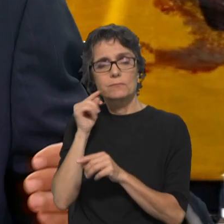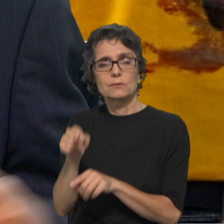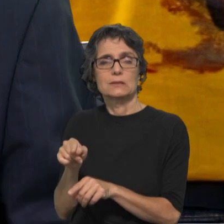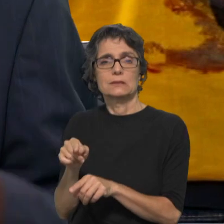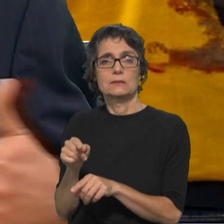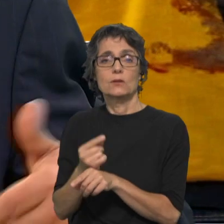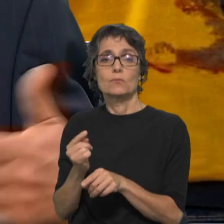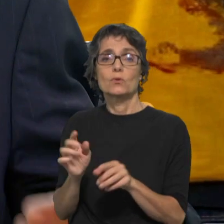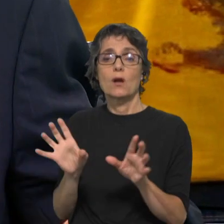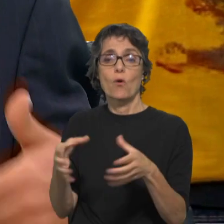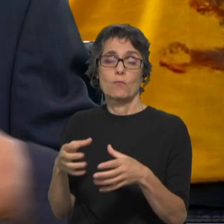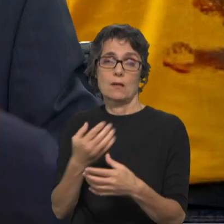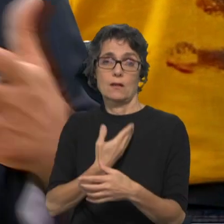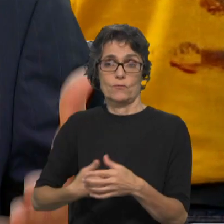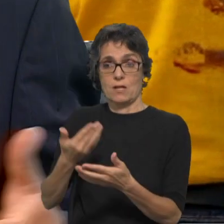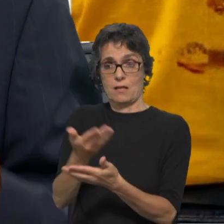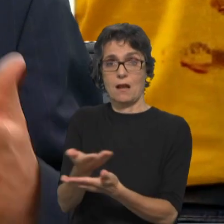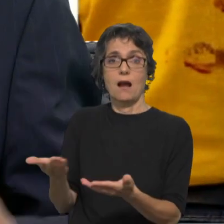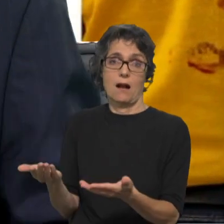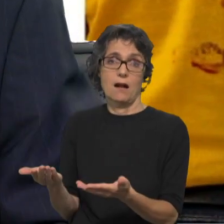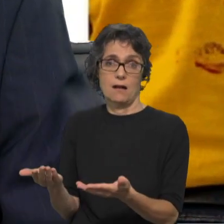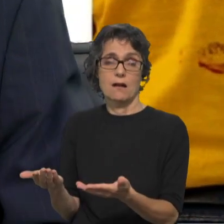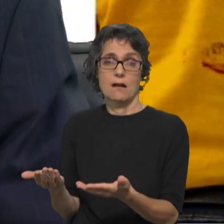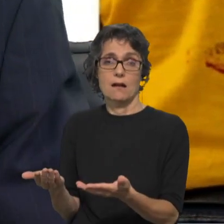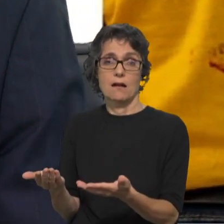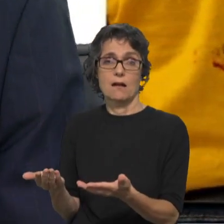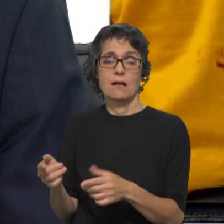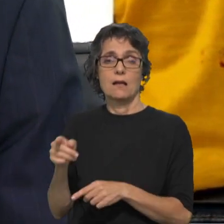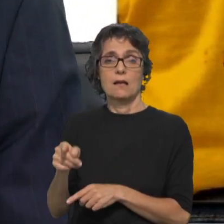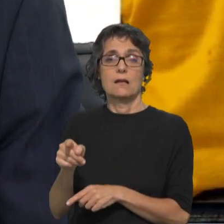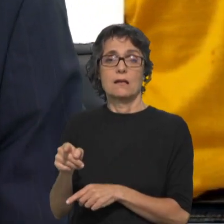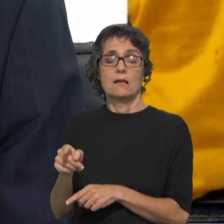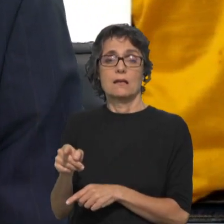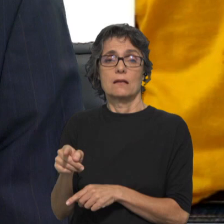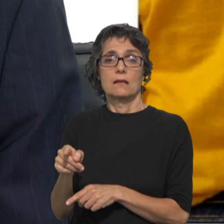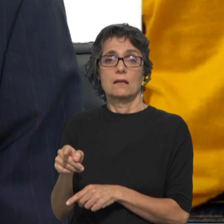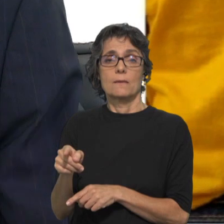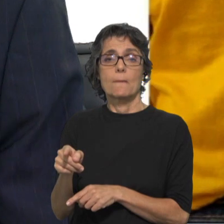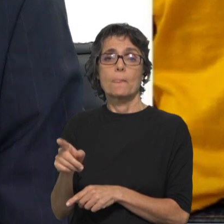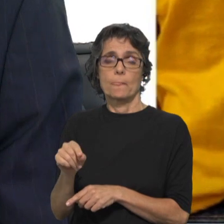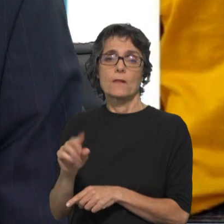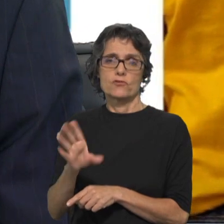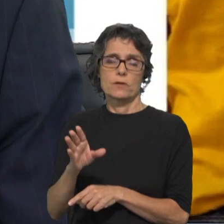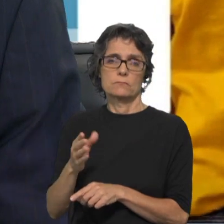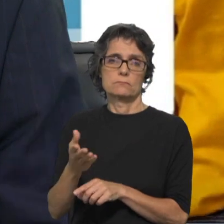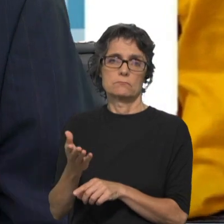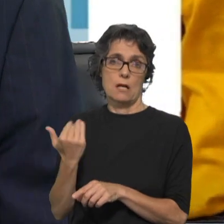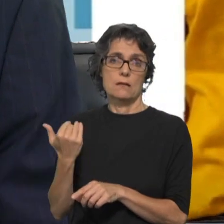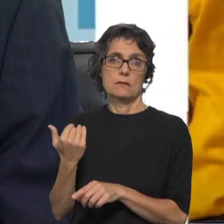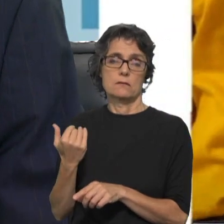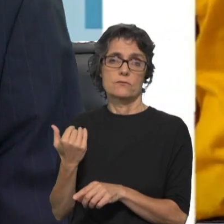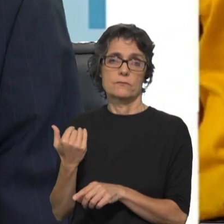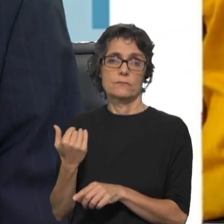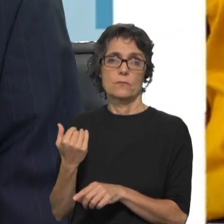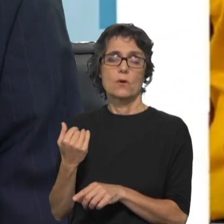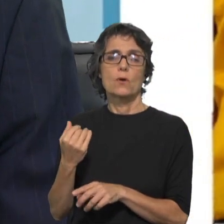embora as comunidades protestantes tenham surgido ainda no contexto da monarquia, portanto, do